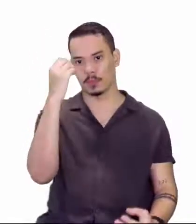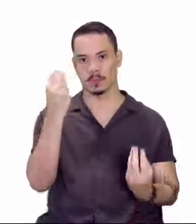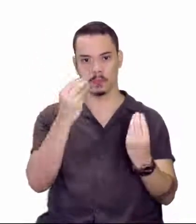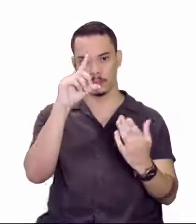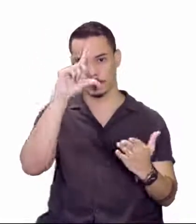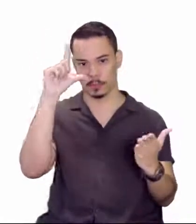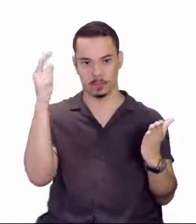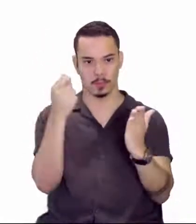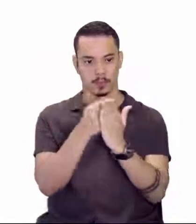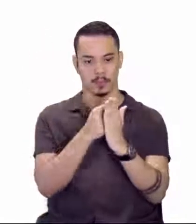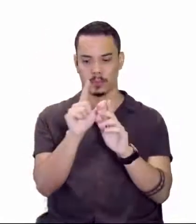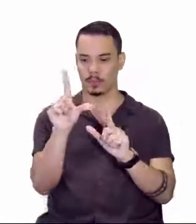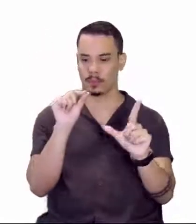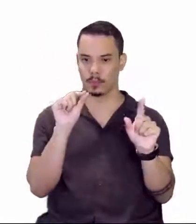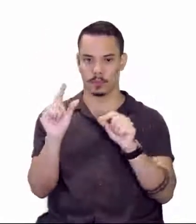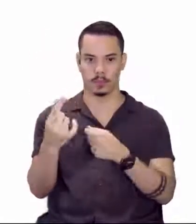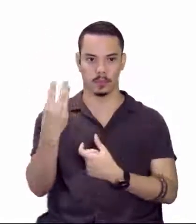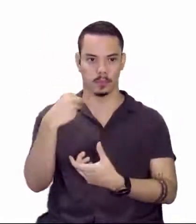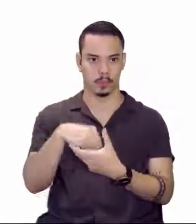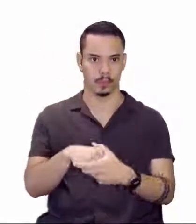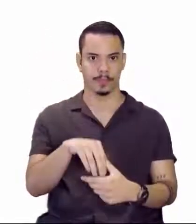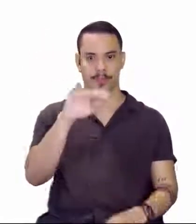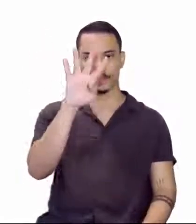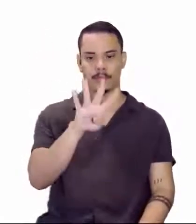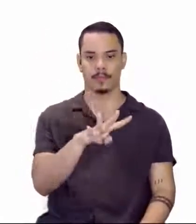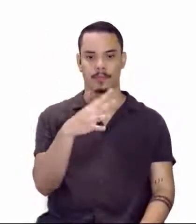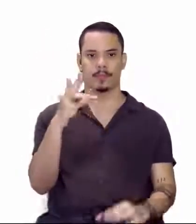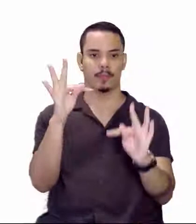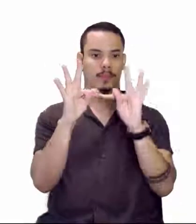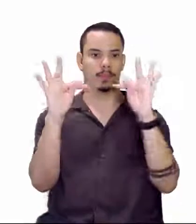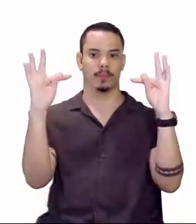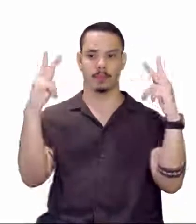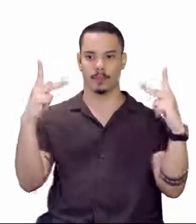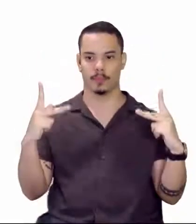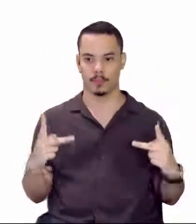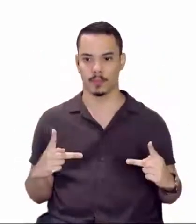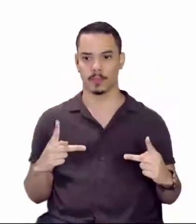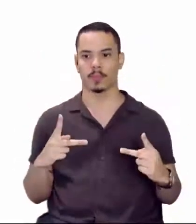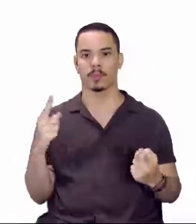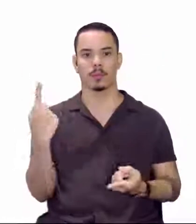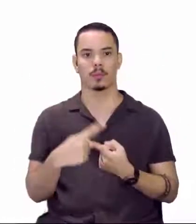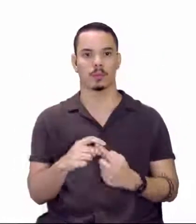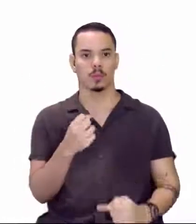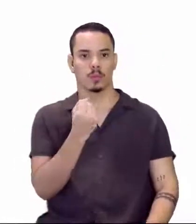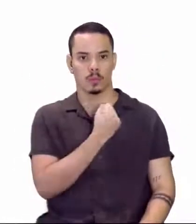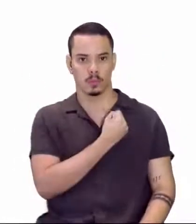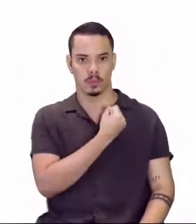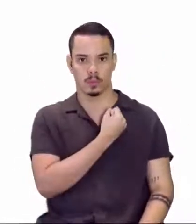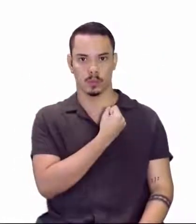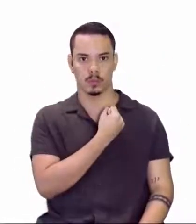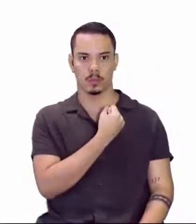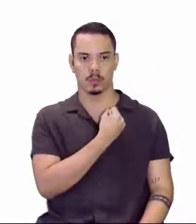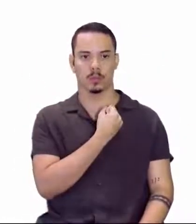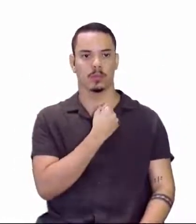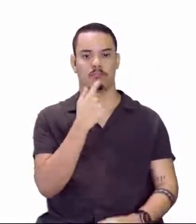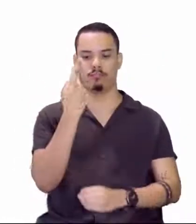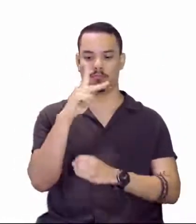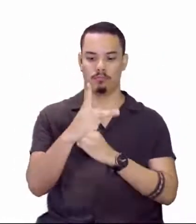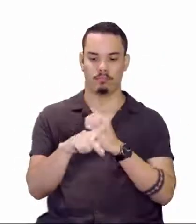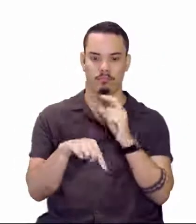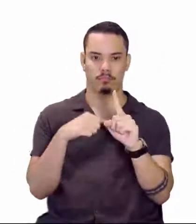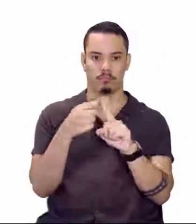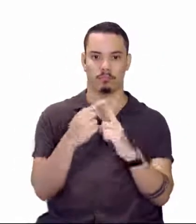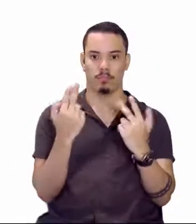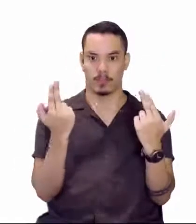identificar na camada de valência do átomo fundamental, aquele que o número de prótons é igual ao número de elétrons, o átomo neutro. A